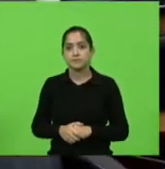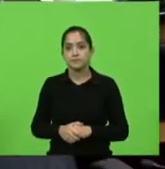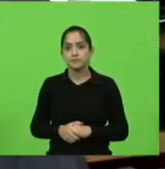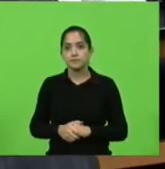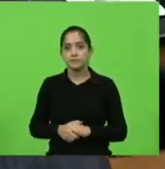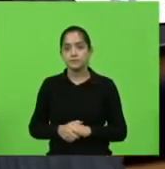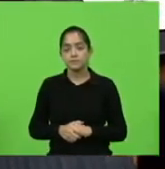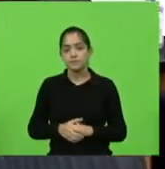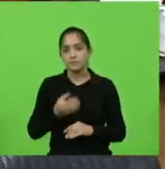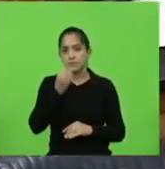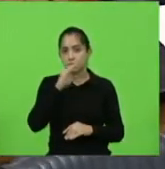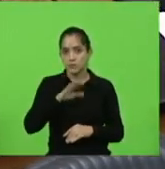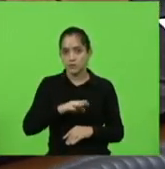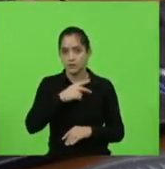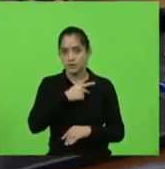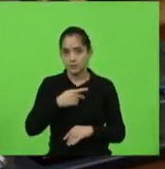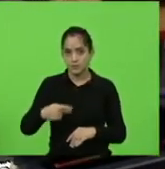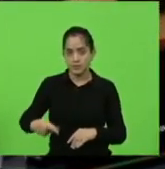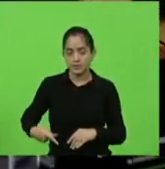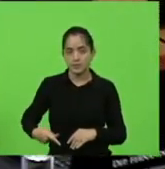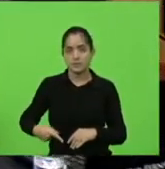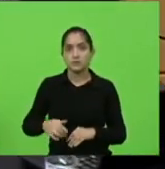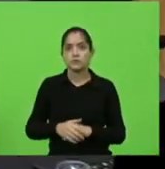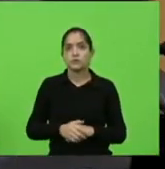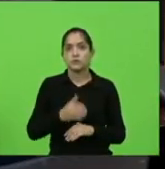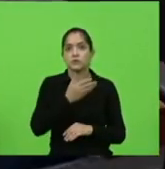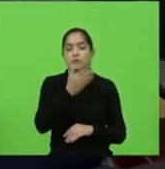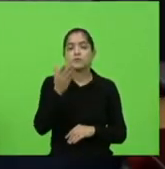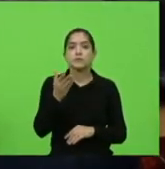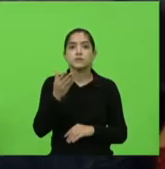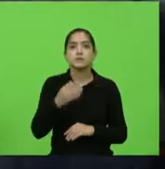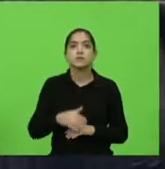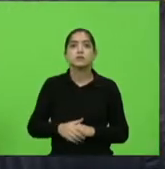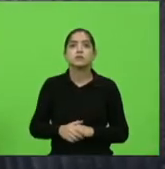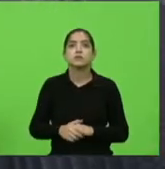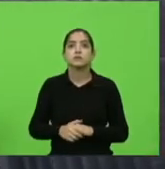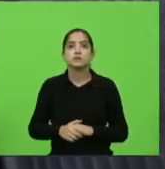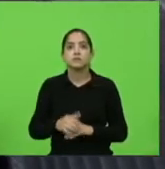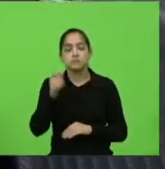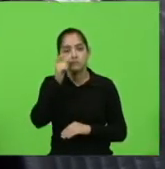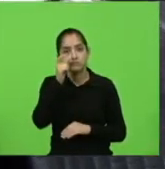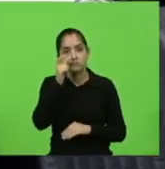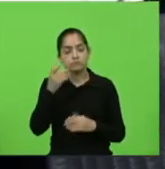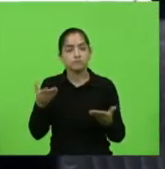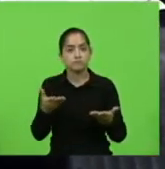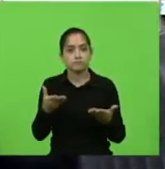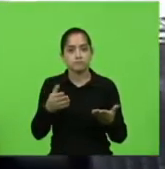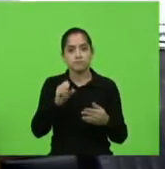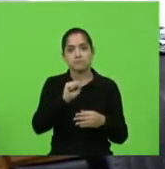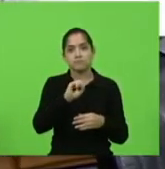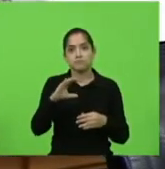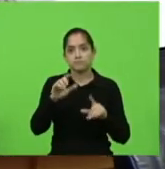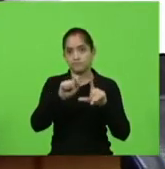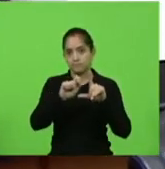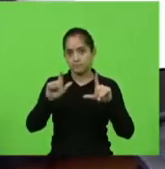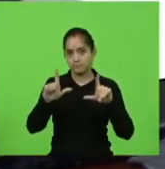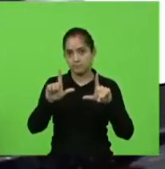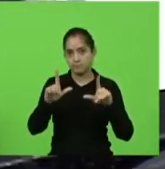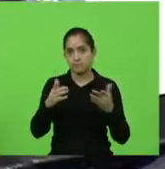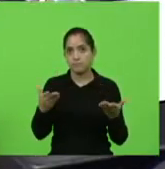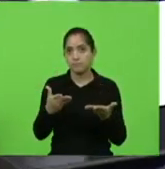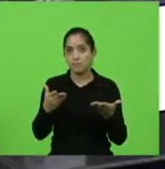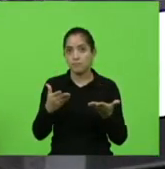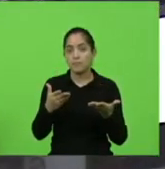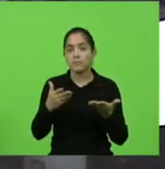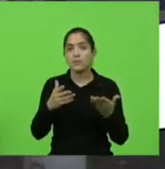Muito boa tarde, senhor presidente. Boa tarde aos telespectadores da TV Alesc, a todos que me assistem. Tema de uma palestra